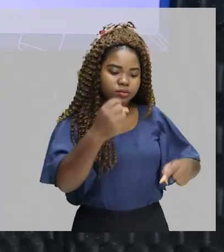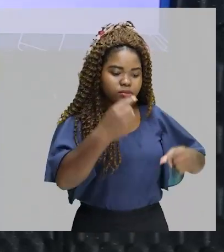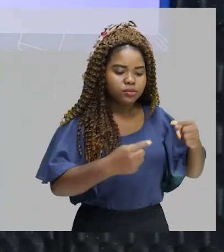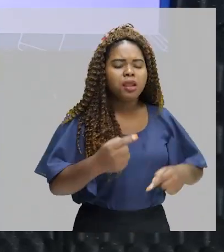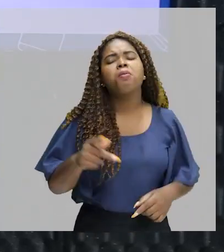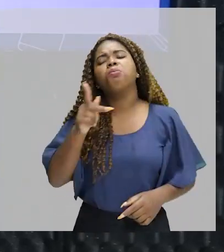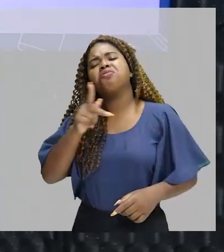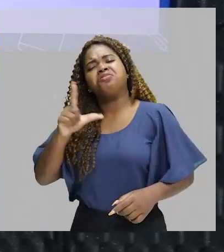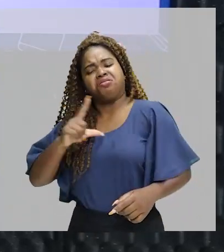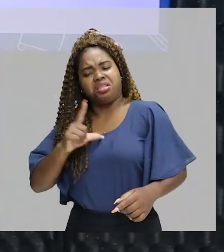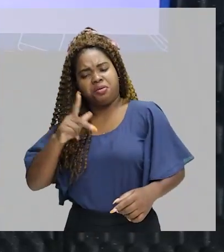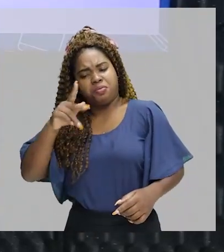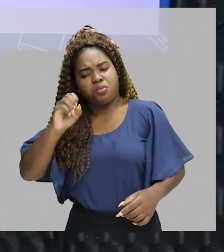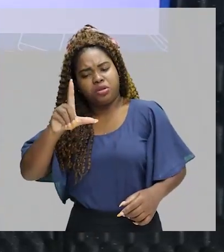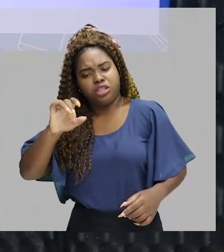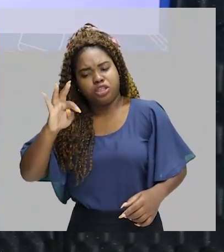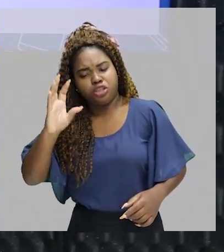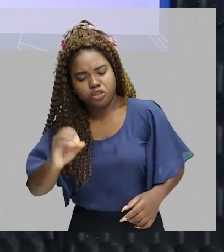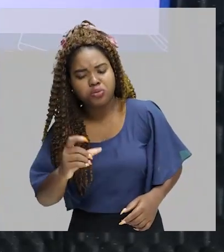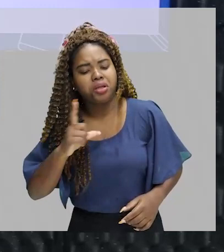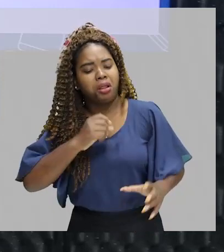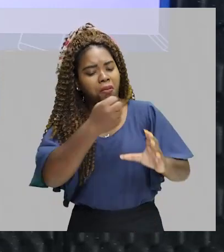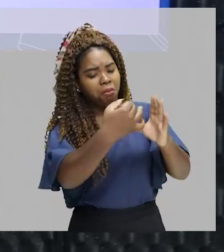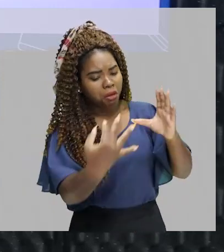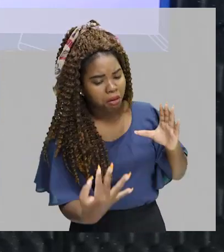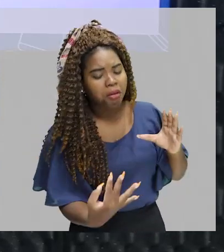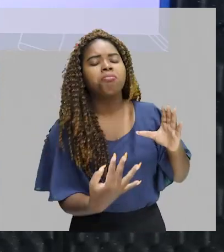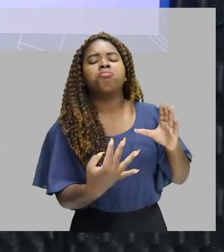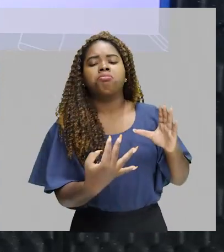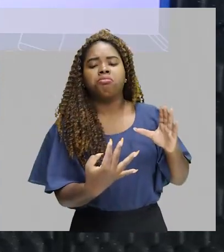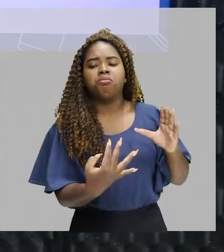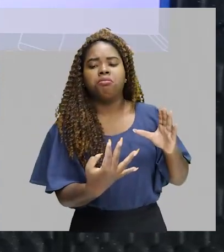político que tem essa característica